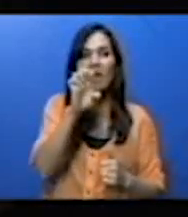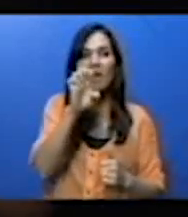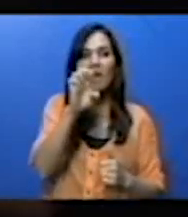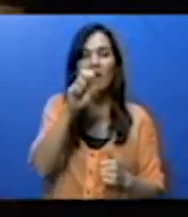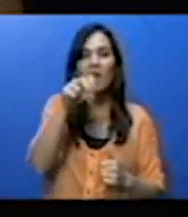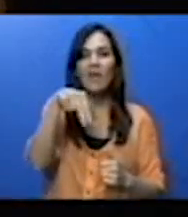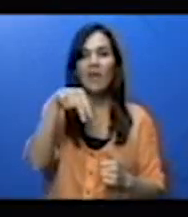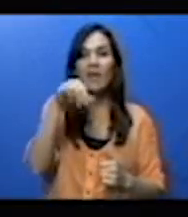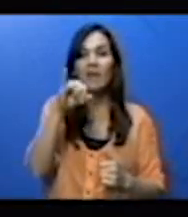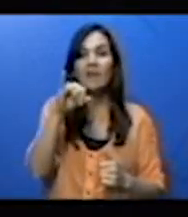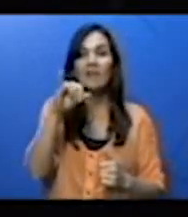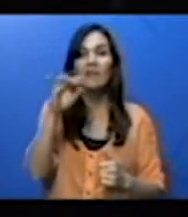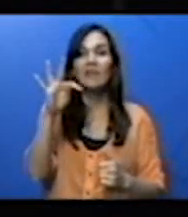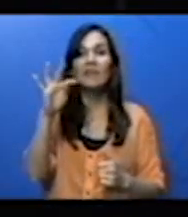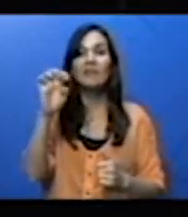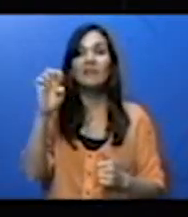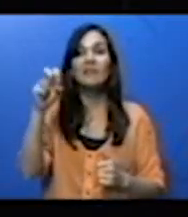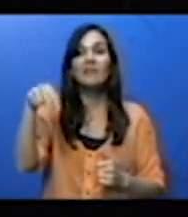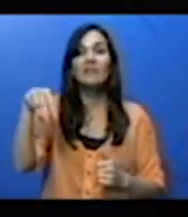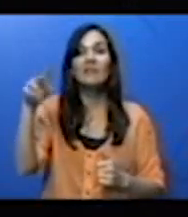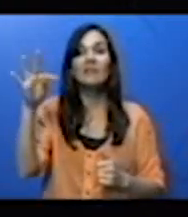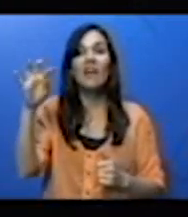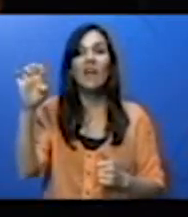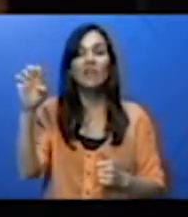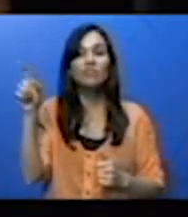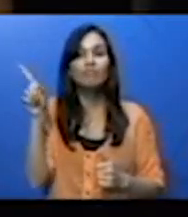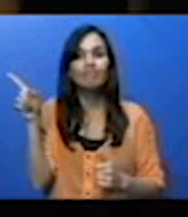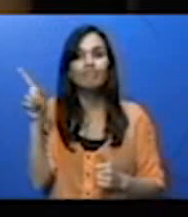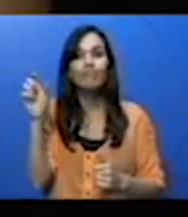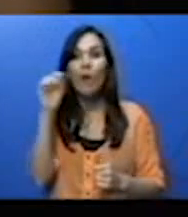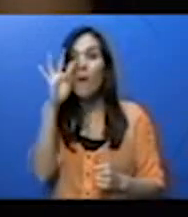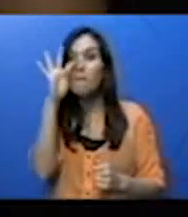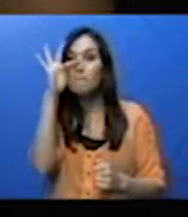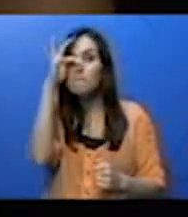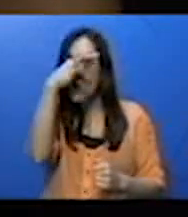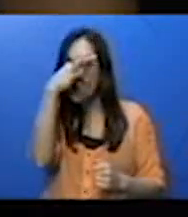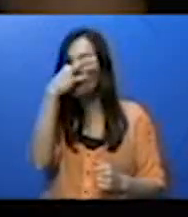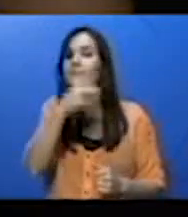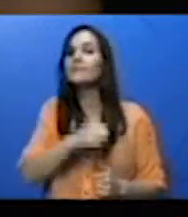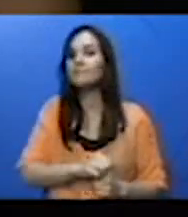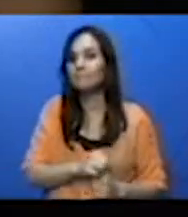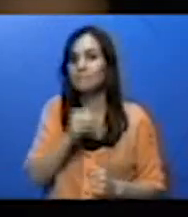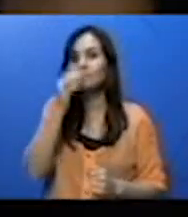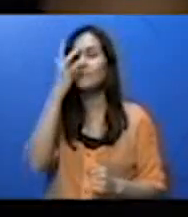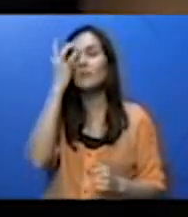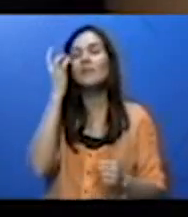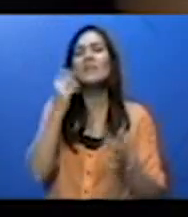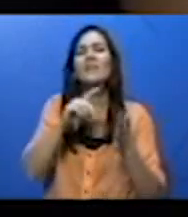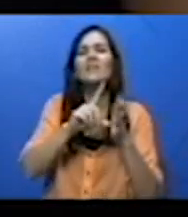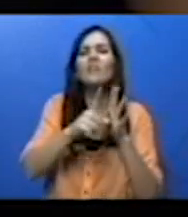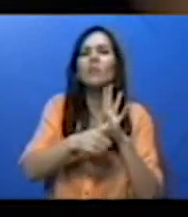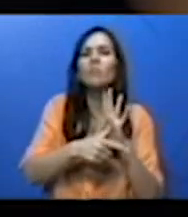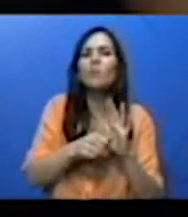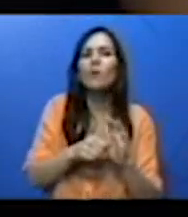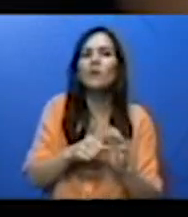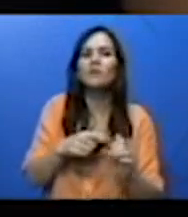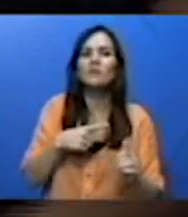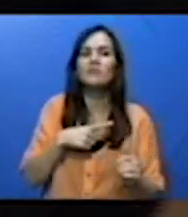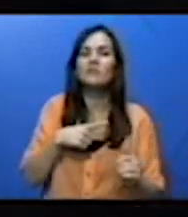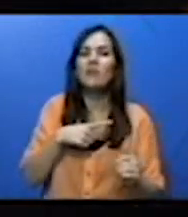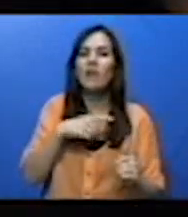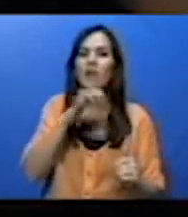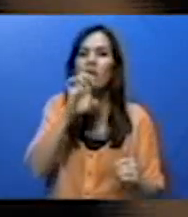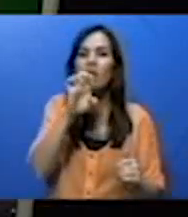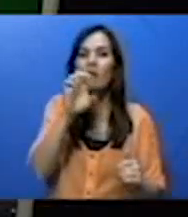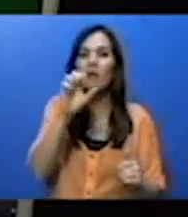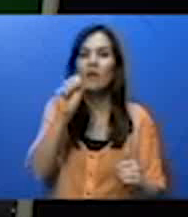palavrinha, significa que ela é teimosa, tá, crianças? Depois vai aparecer o esgueira, que significa